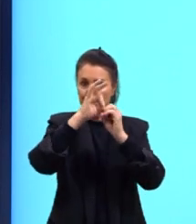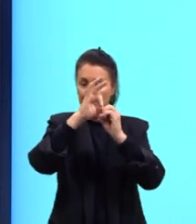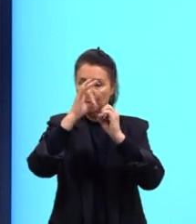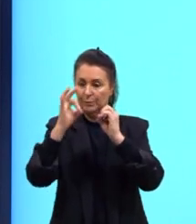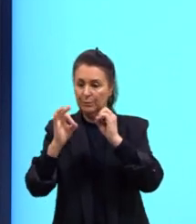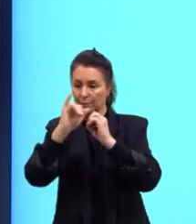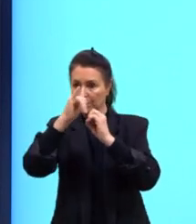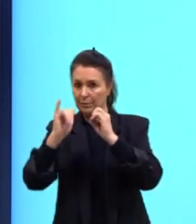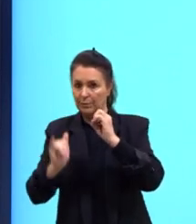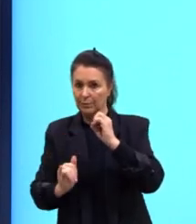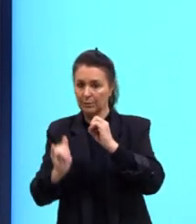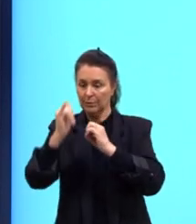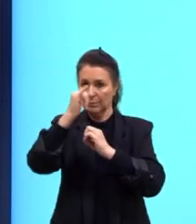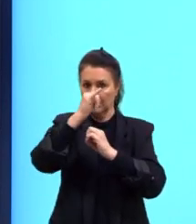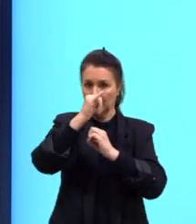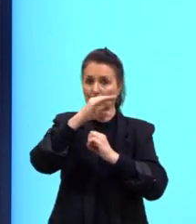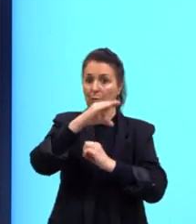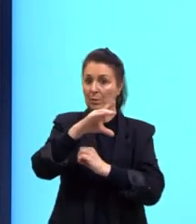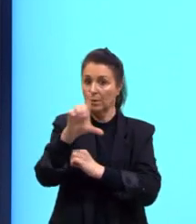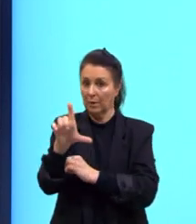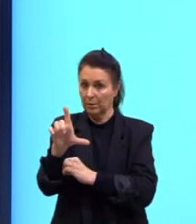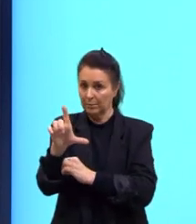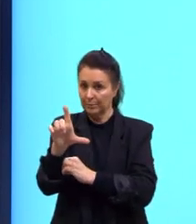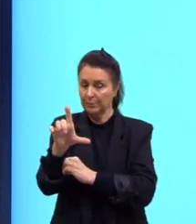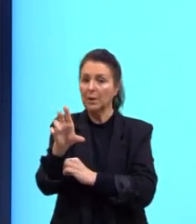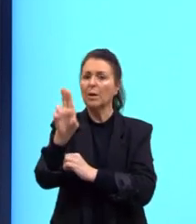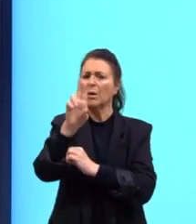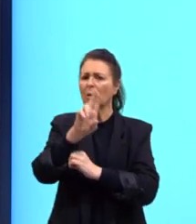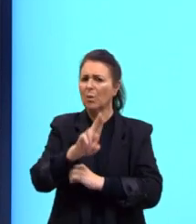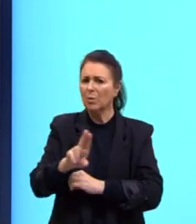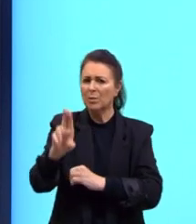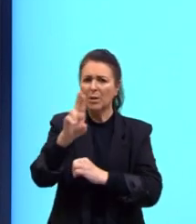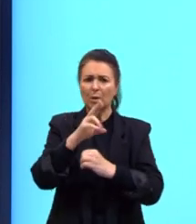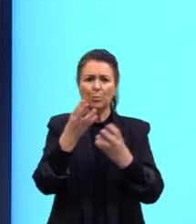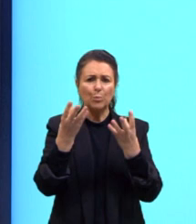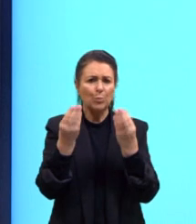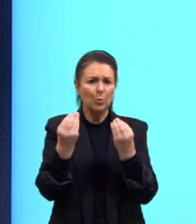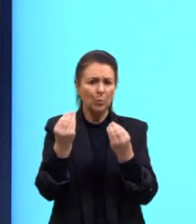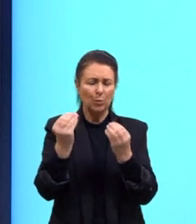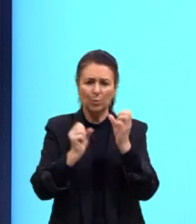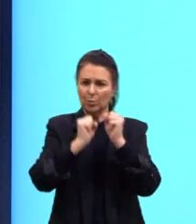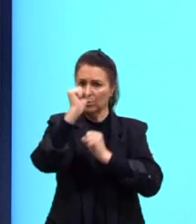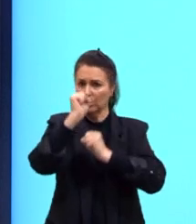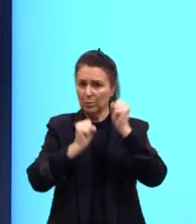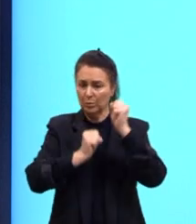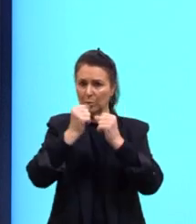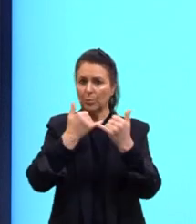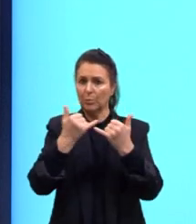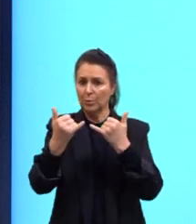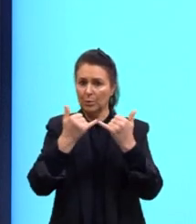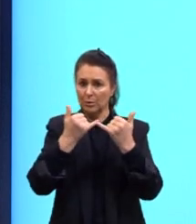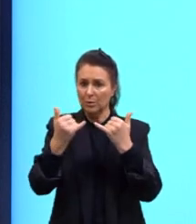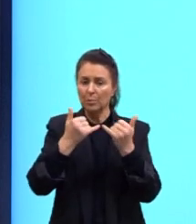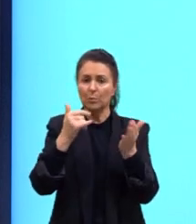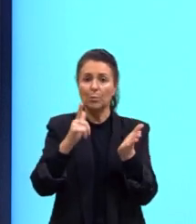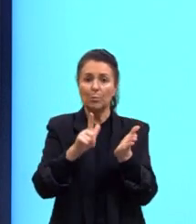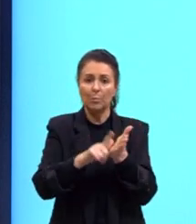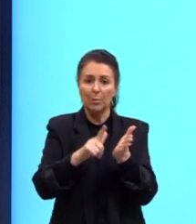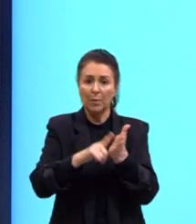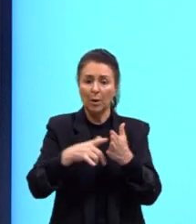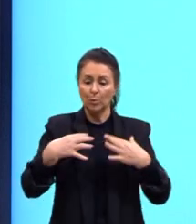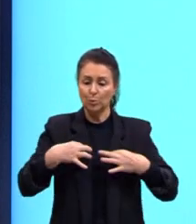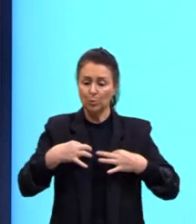solução aquosa de cloreto de sódio tem sido amplamente empregado na indústria por exemplo na fabricação de papéis